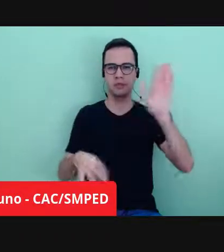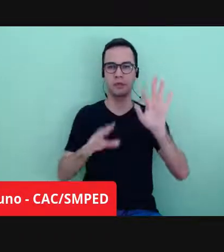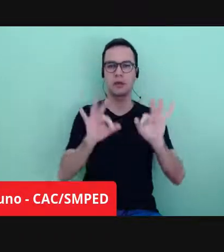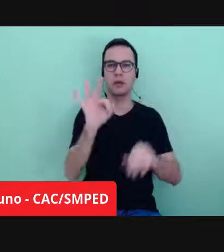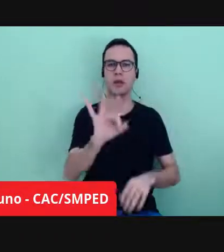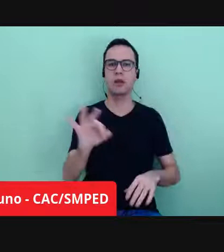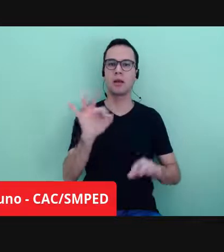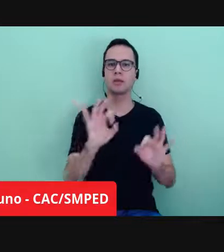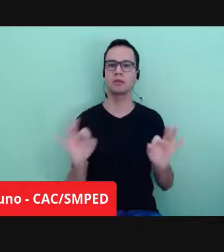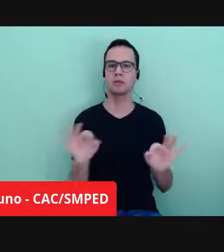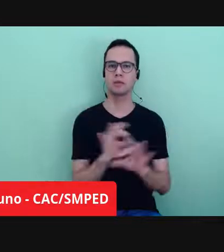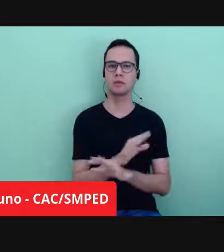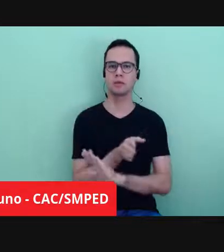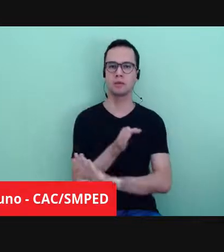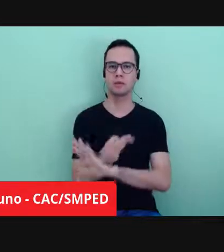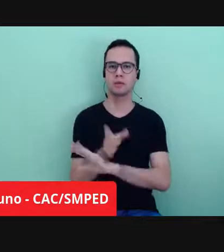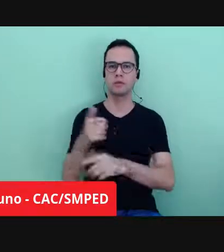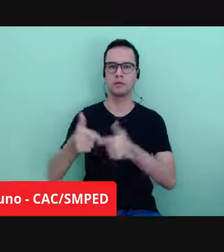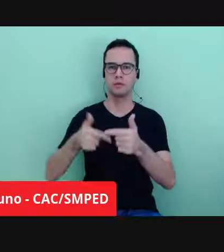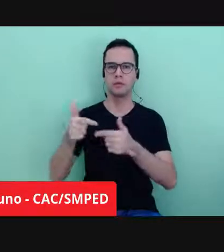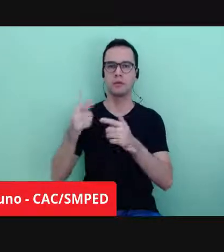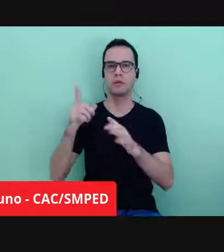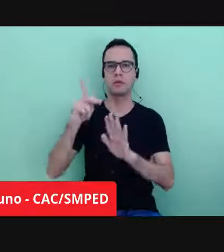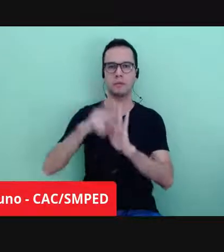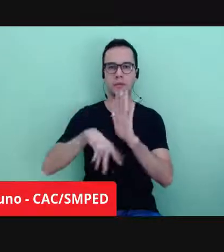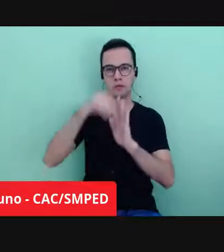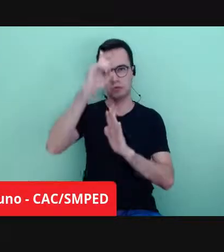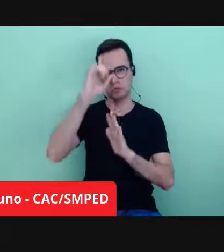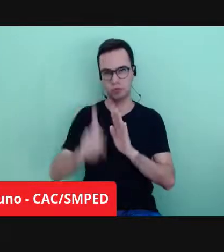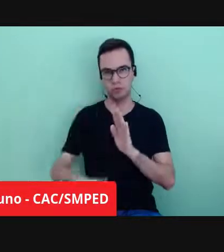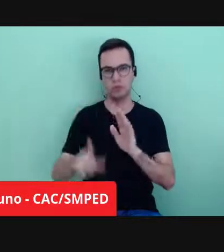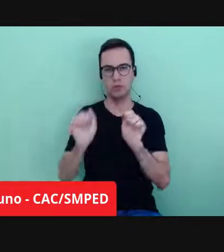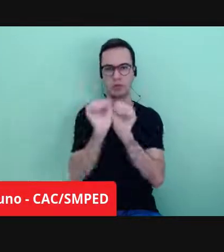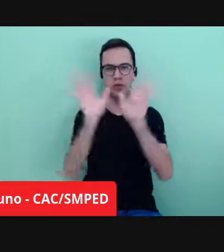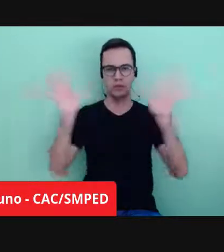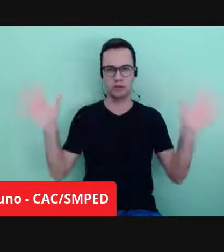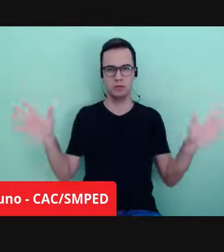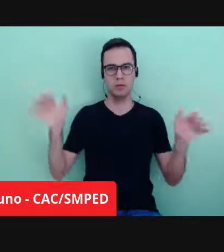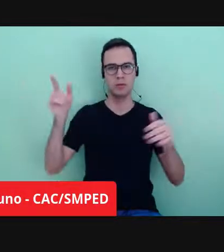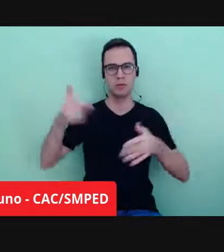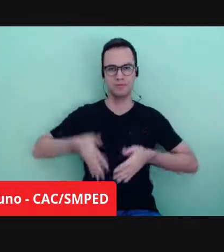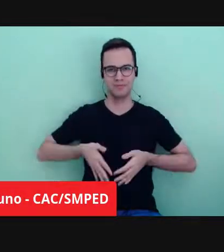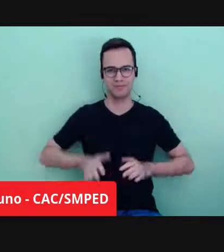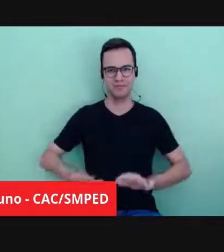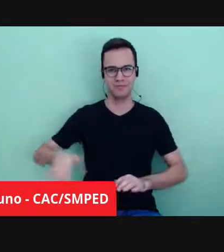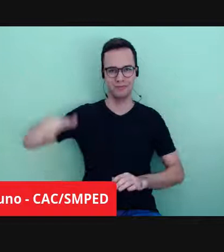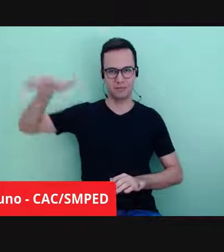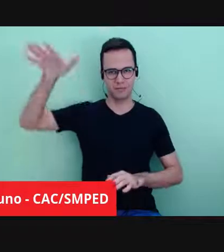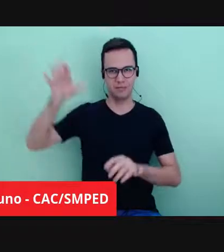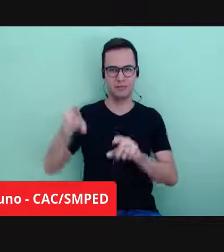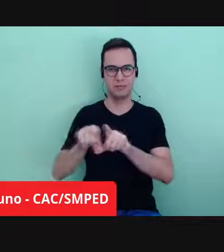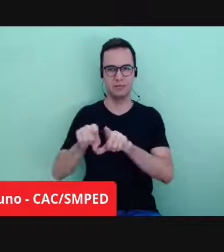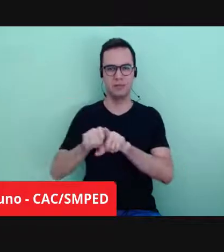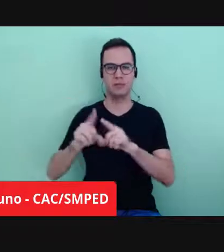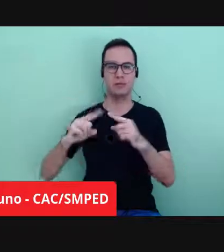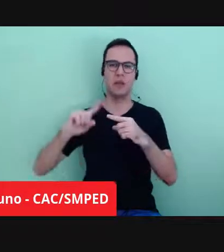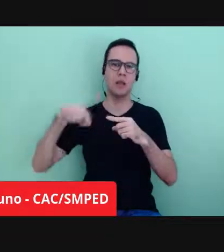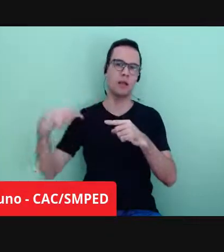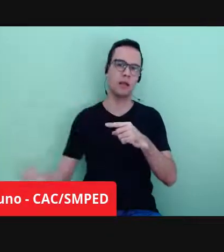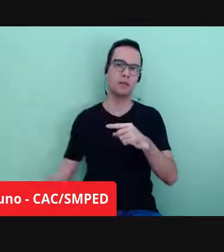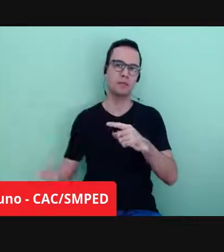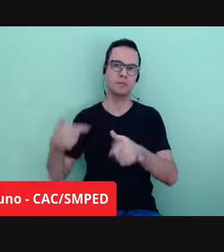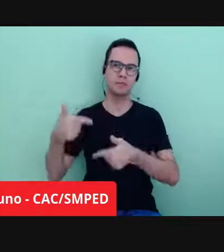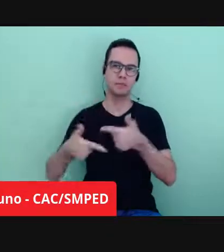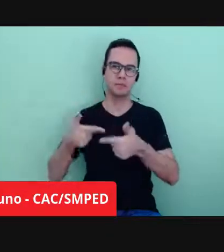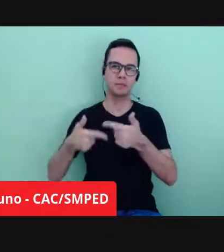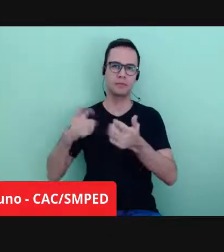fui trabalhar na revisão do plano diretor de Guarulhos, que é a cidade que eu cresci também, né? E aí depois eu fui trabalhar no